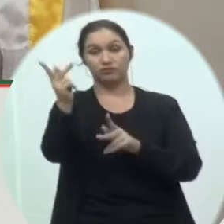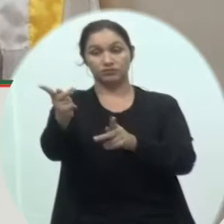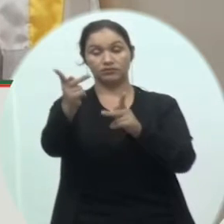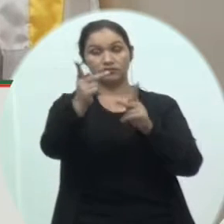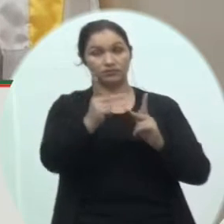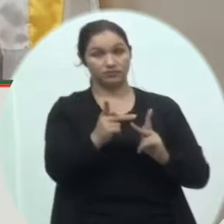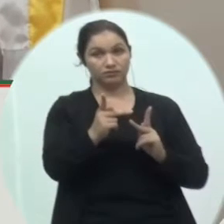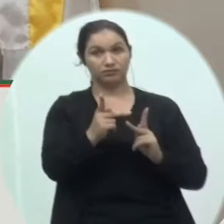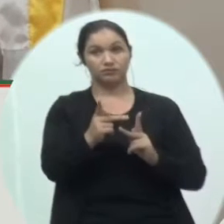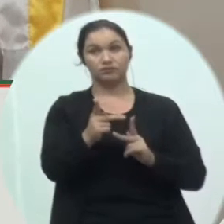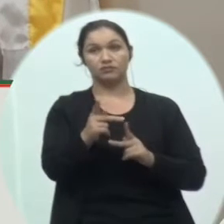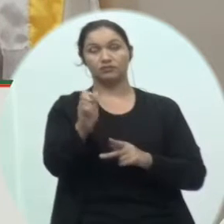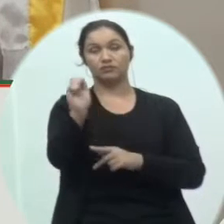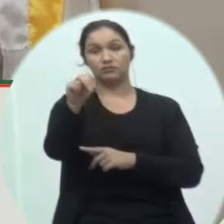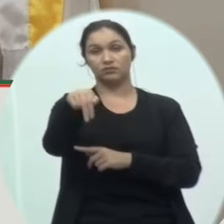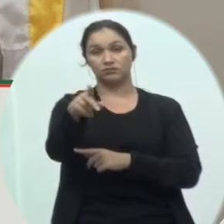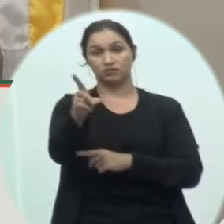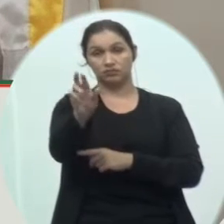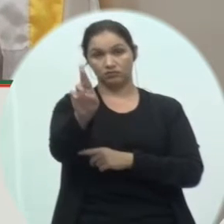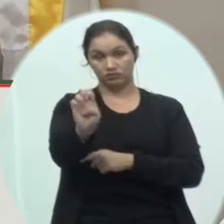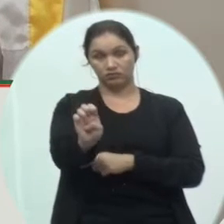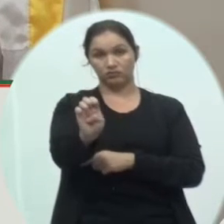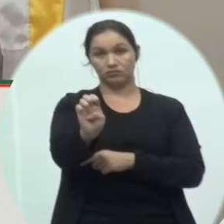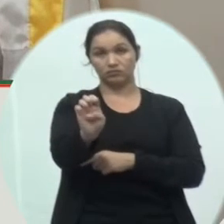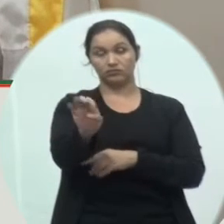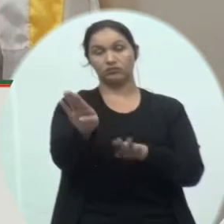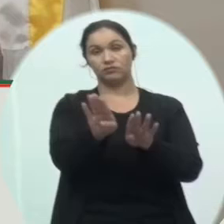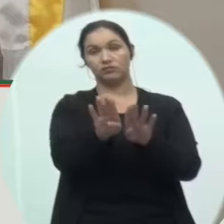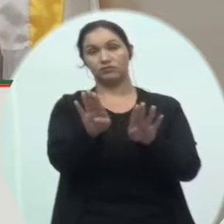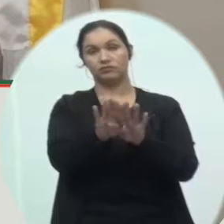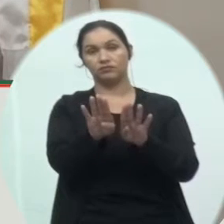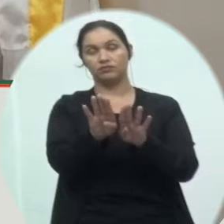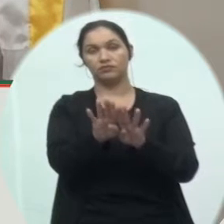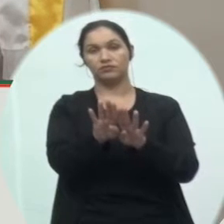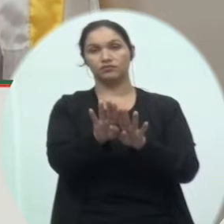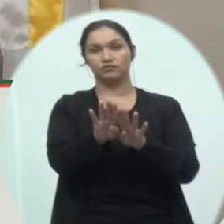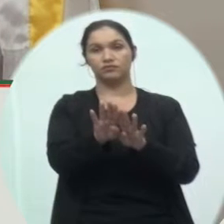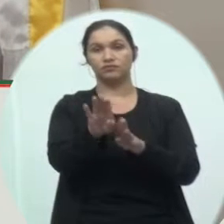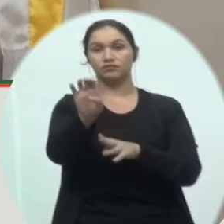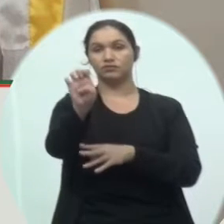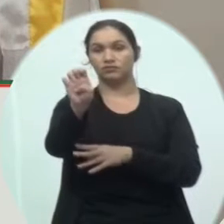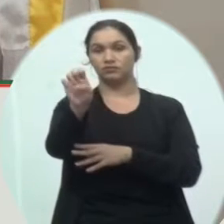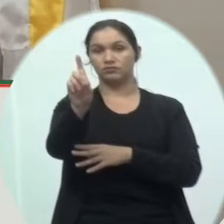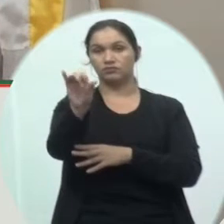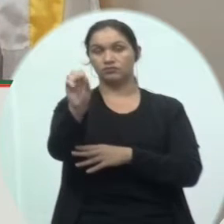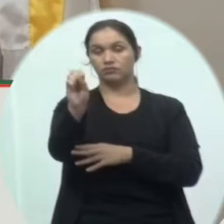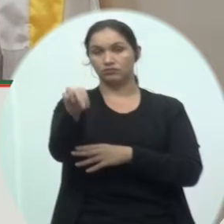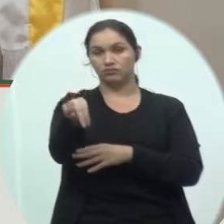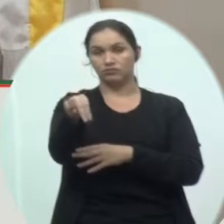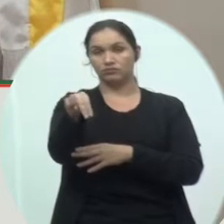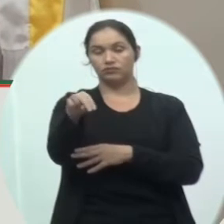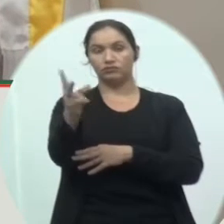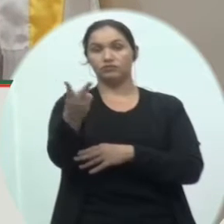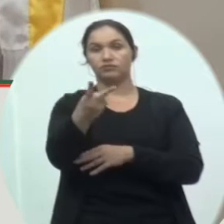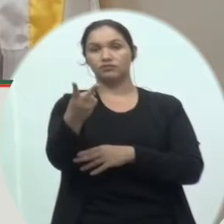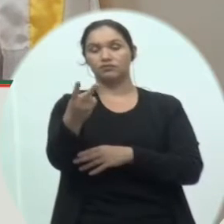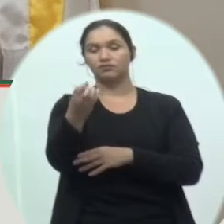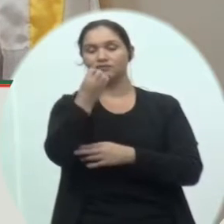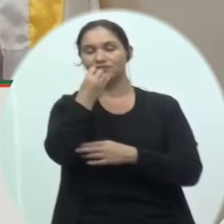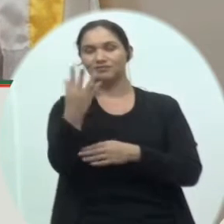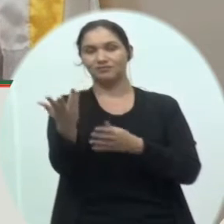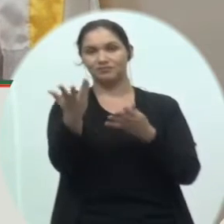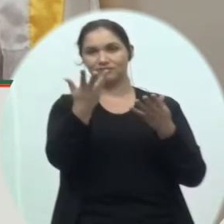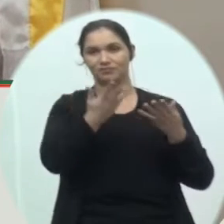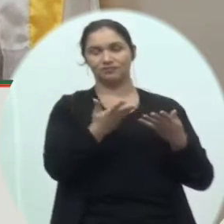reverendo André Augusto, também o presbítero Edson Miguel, sejam bem-vindos.